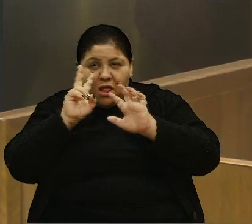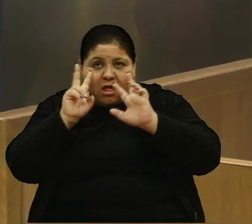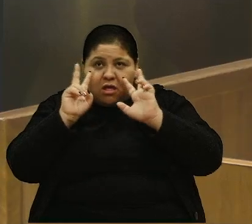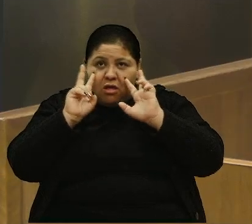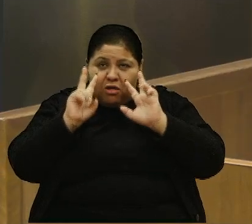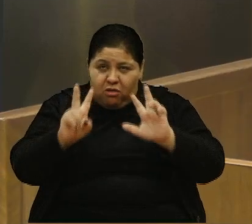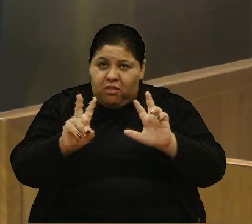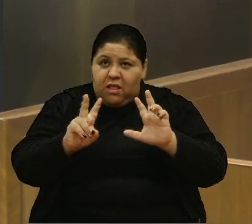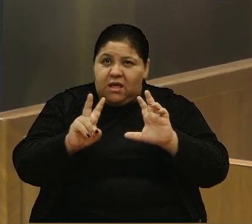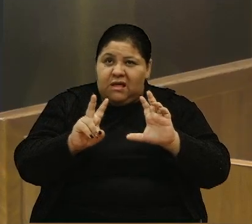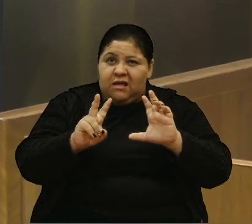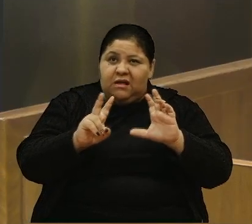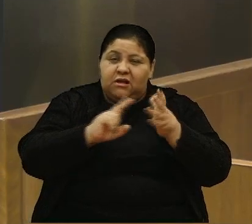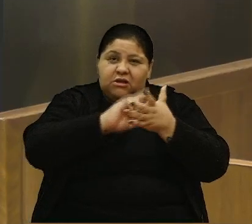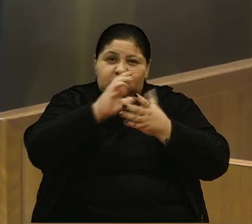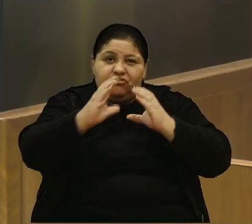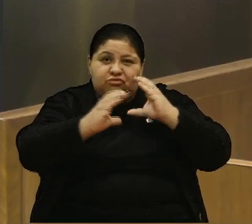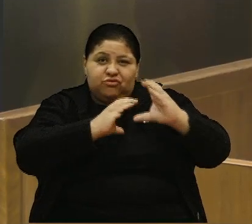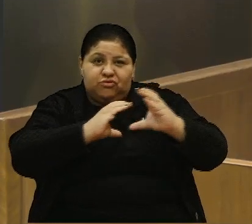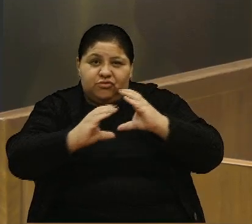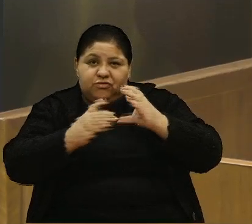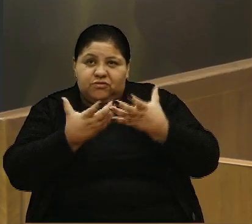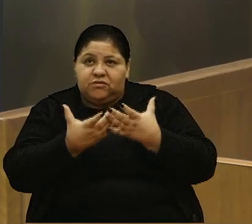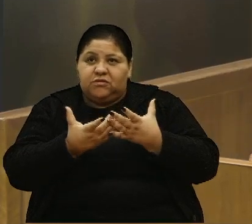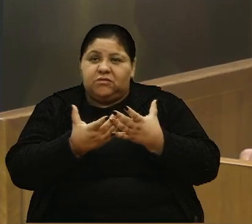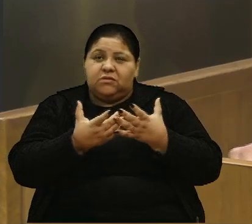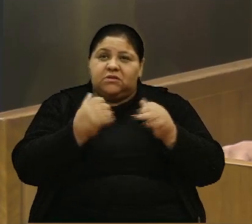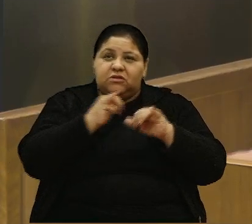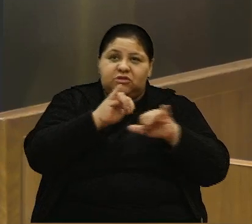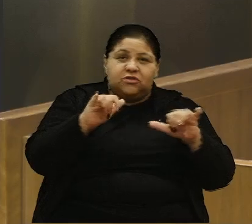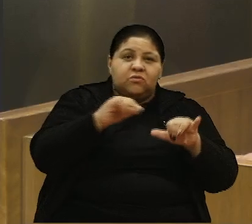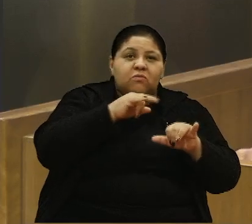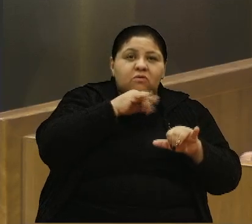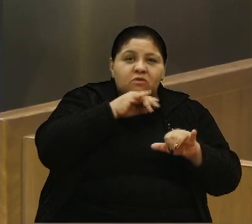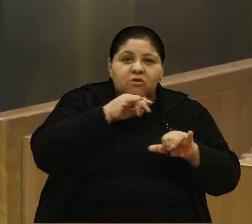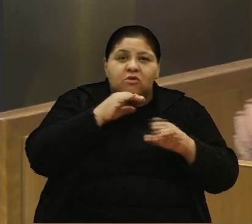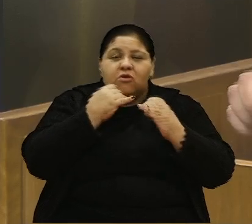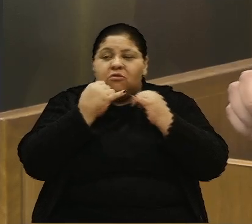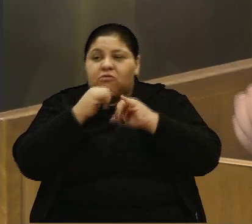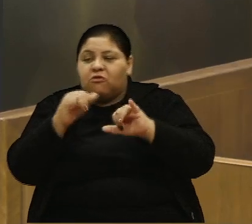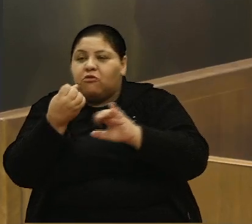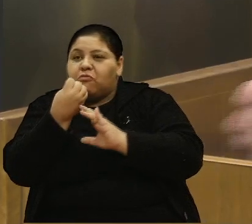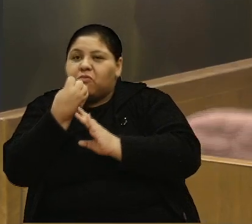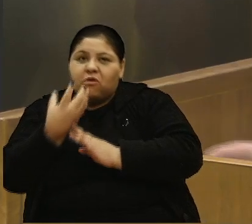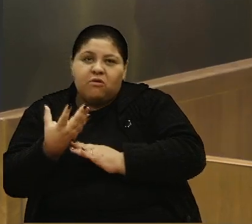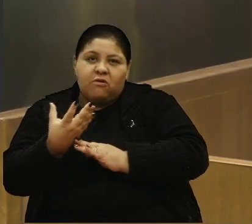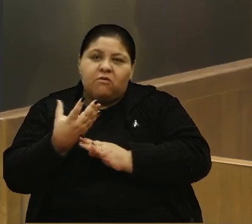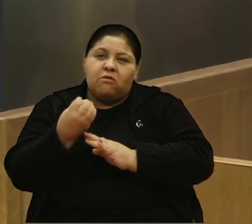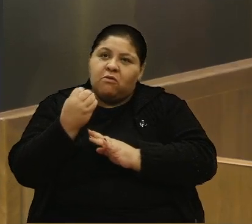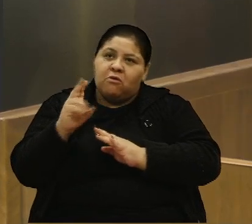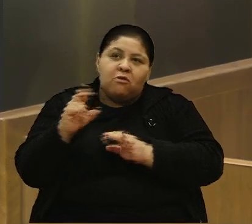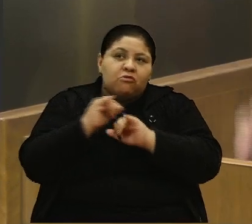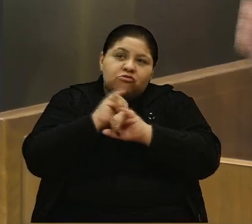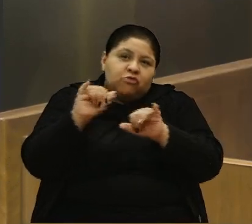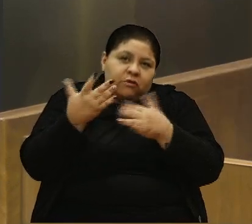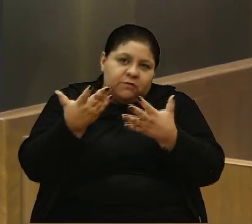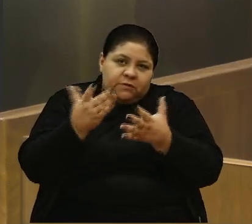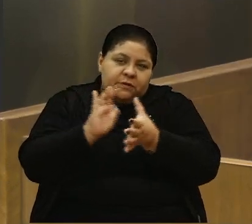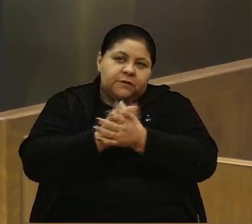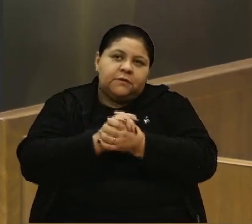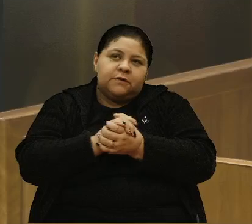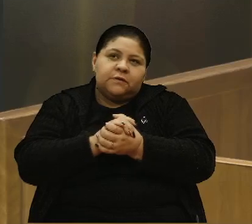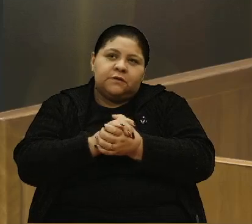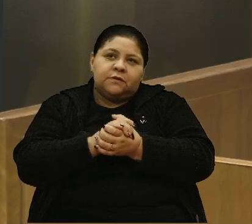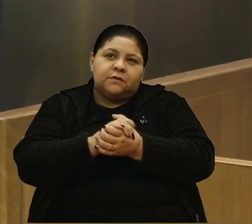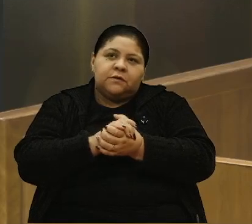canais de comunicação os comentários, sejam sobre notícias ruins, notícias boas do município, ou simplesmente notícias.